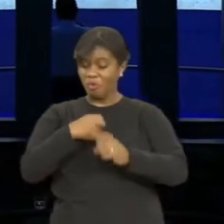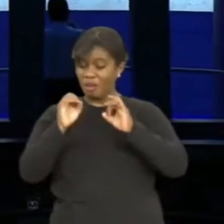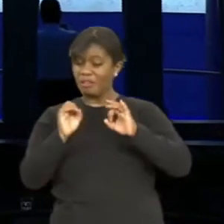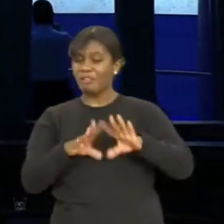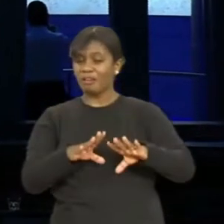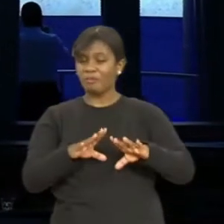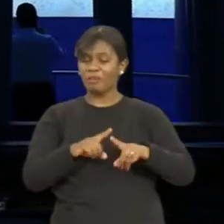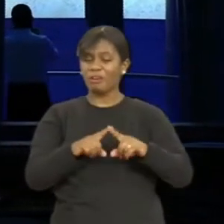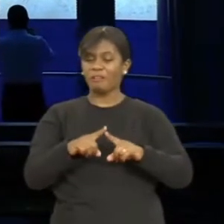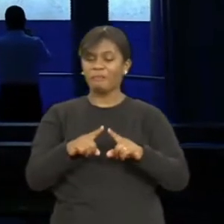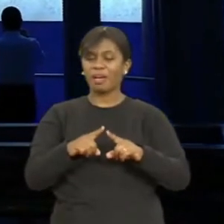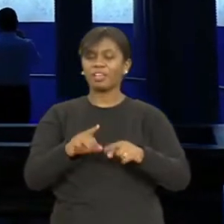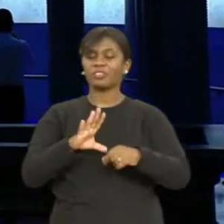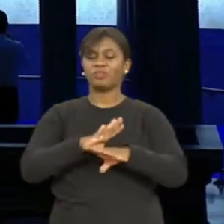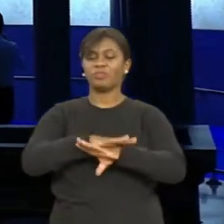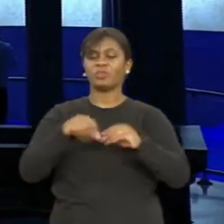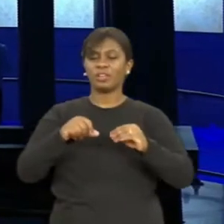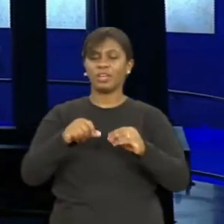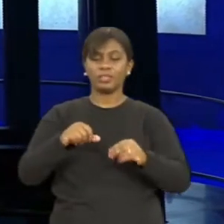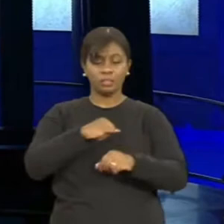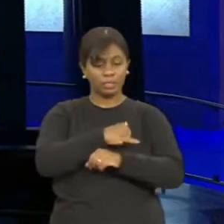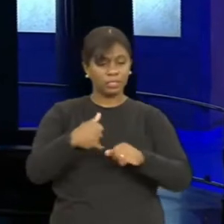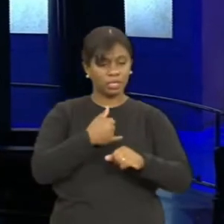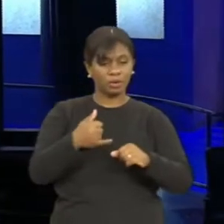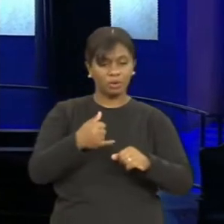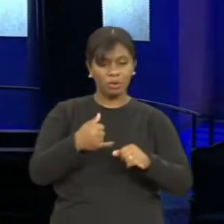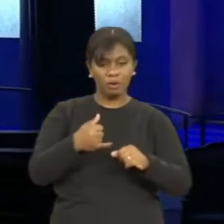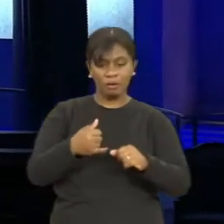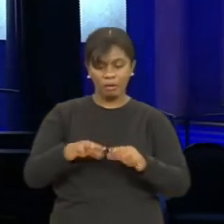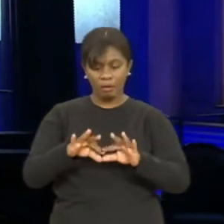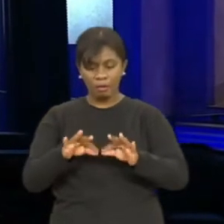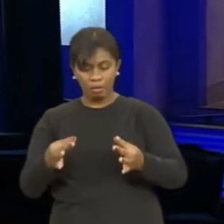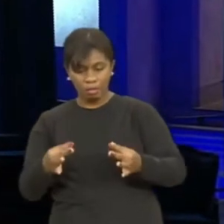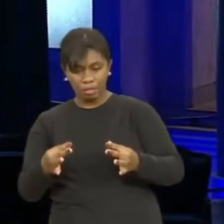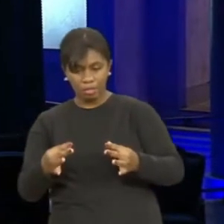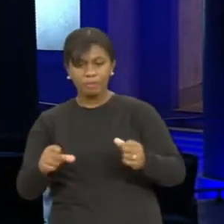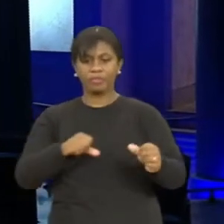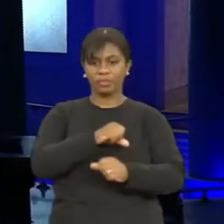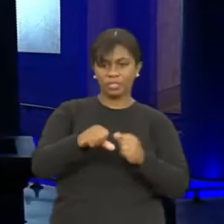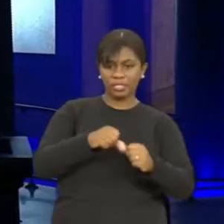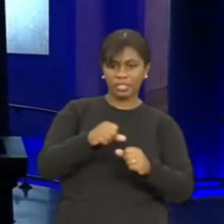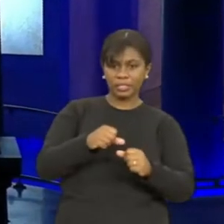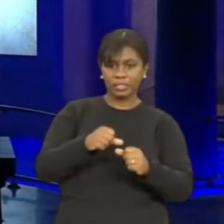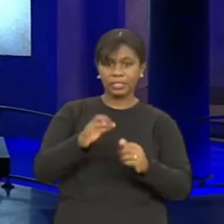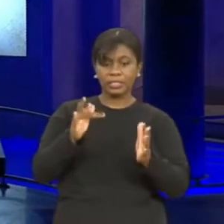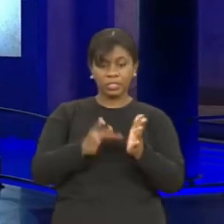Jacó se esvaziou, mas foi transformado. Jesus se esvaziou, mas foi